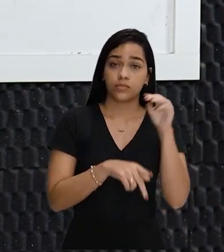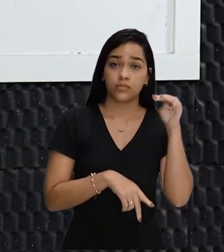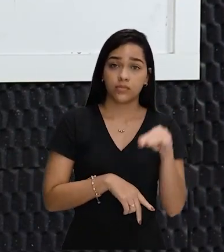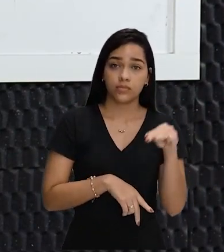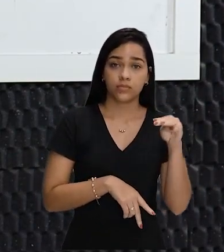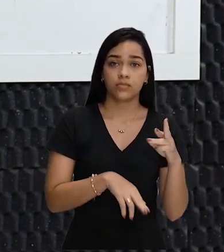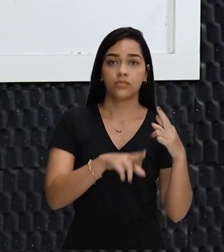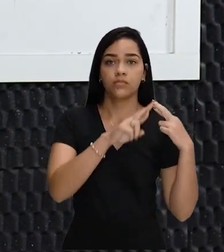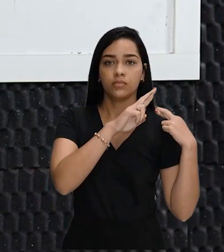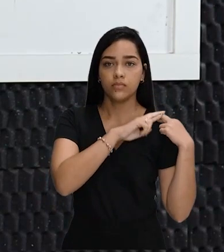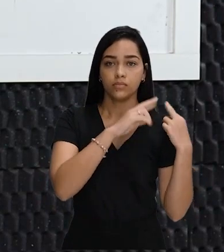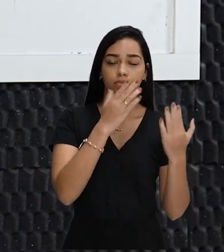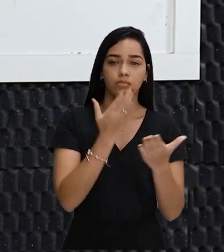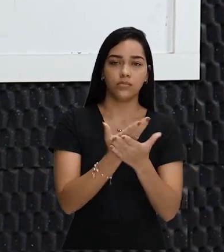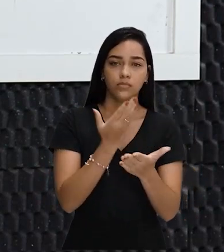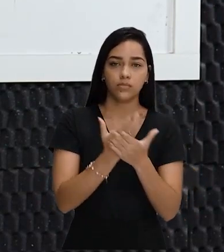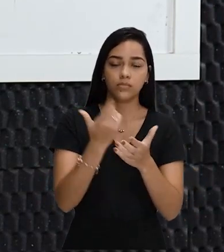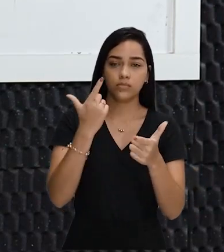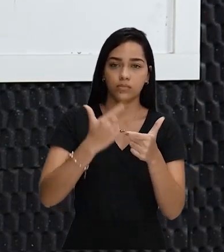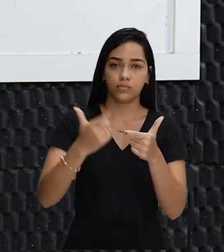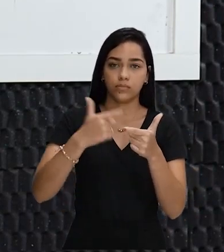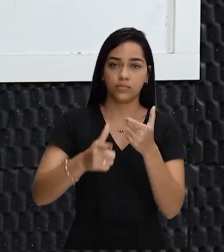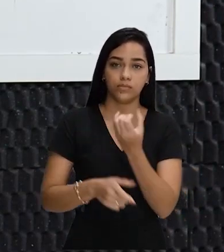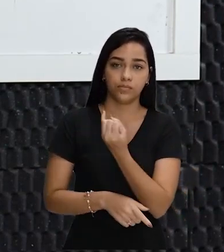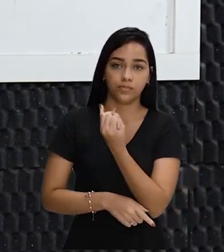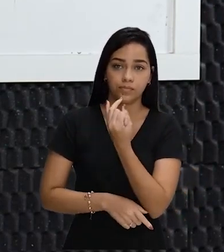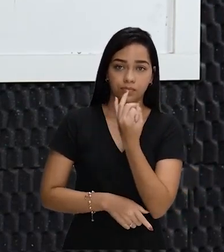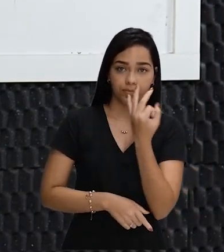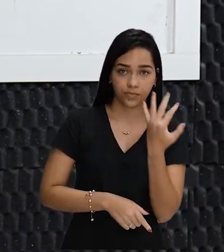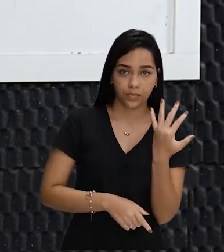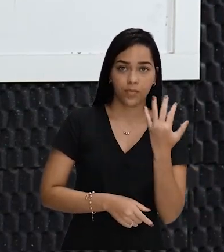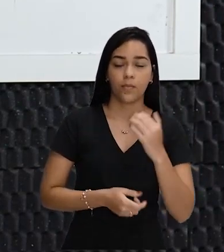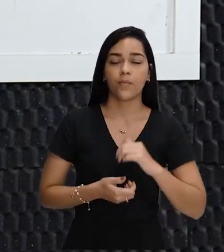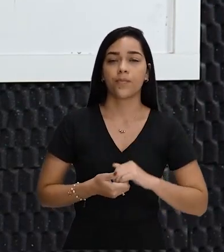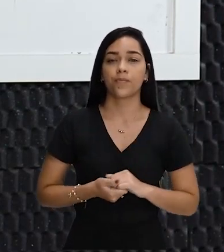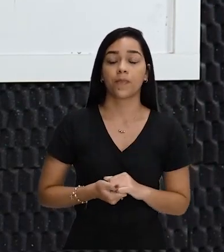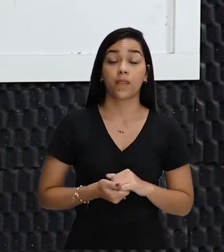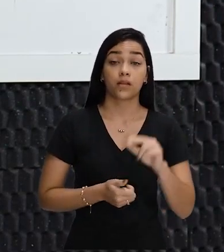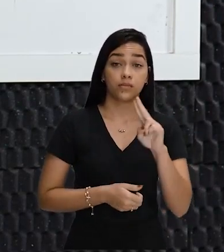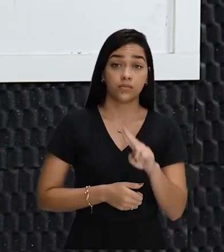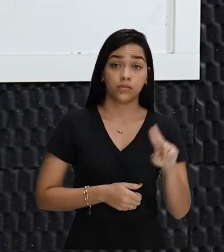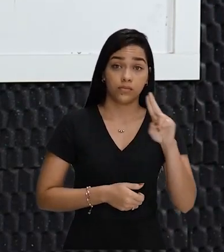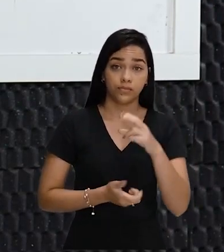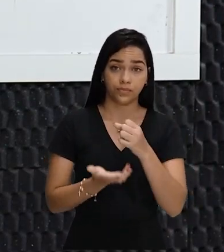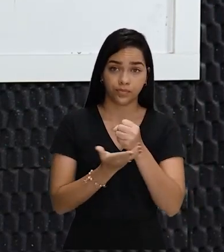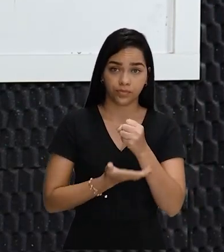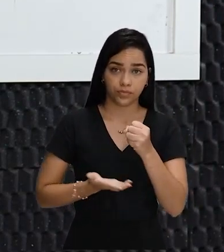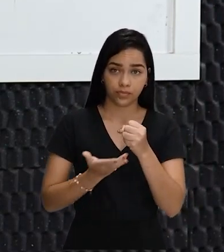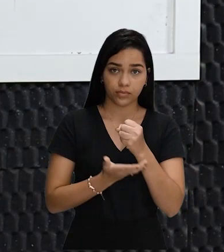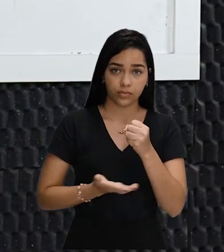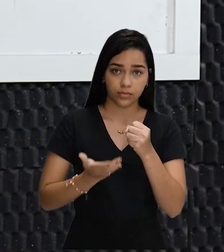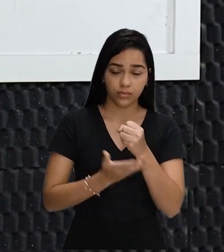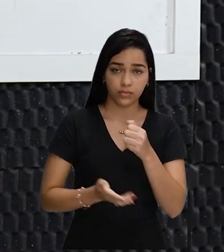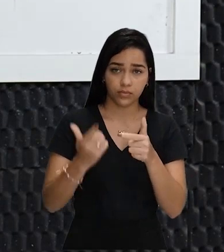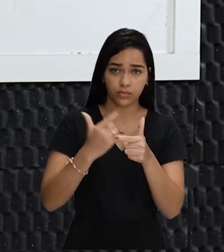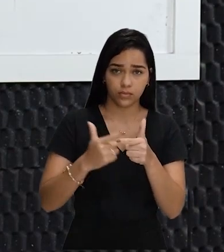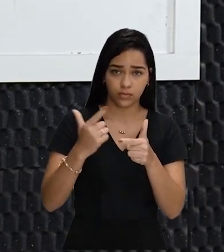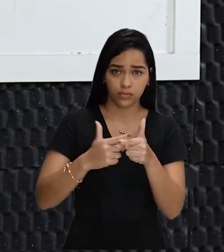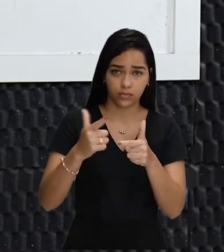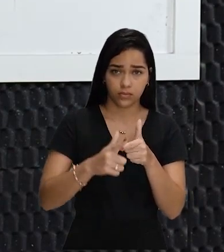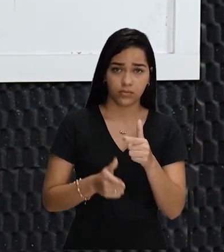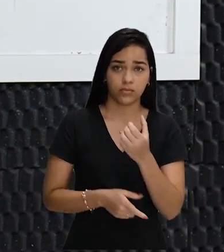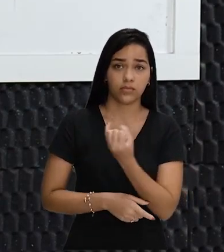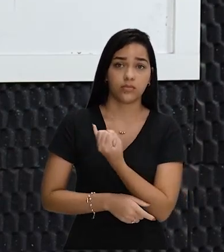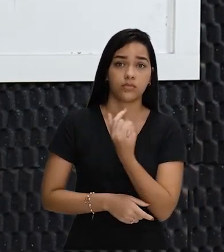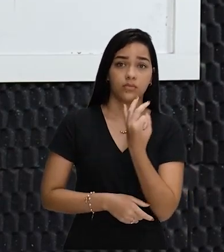responsável por estudar os problemas de contagem e o instrumento que serve de base para os problemas de contagem